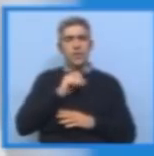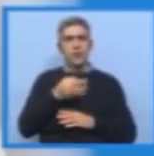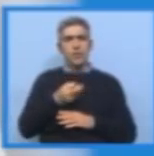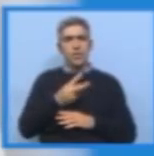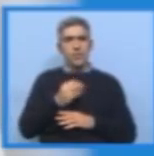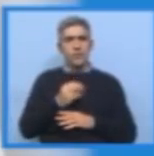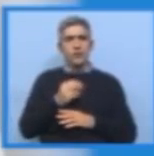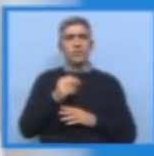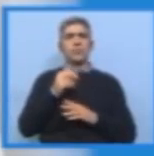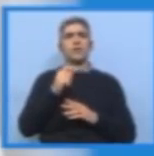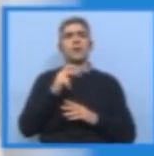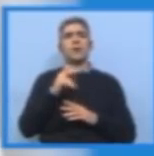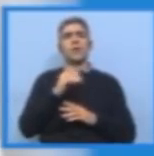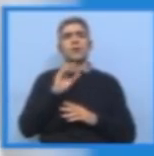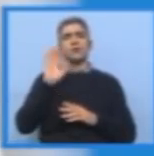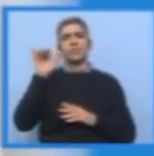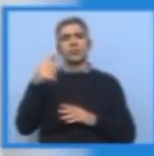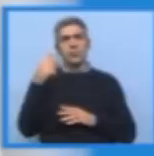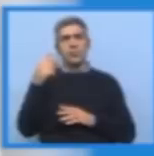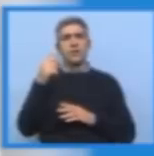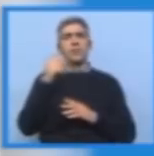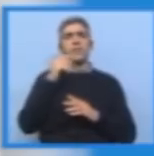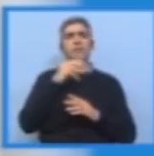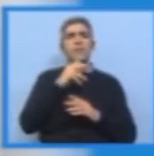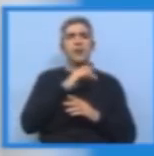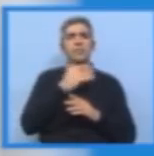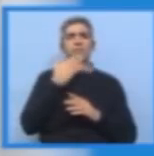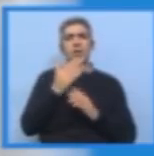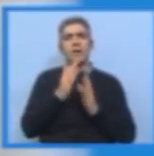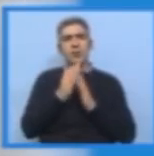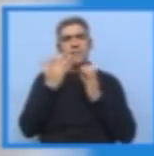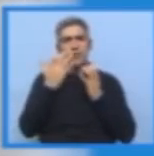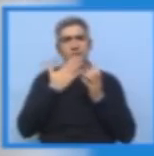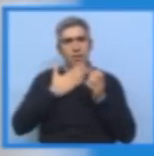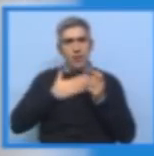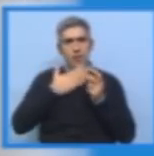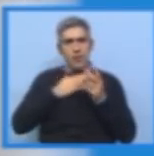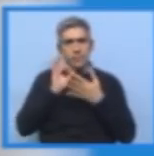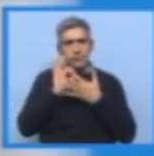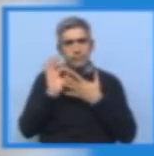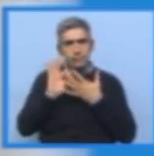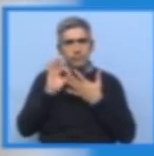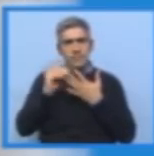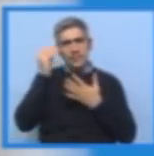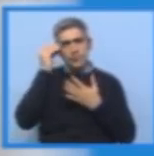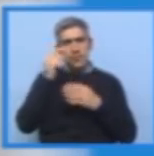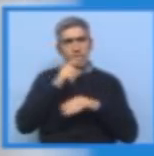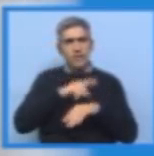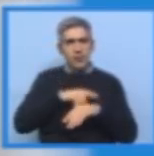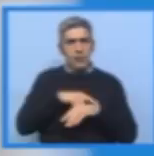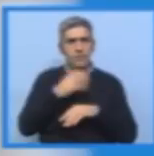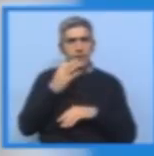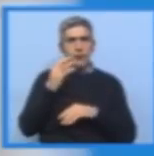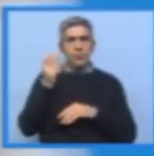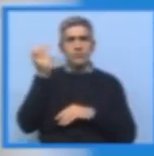Então Herodes mandou chamar secretamente os magos e pediu-lhes informações precisas sobre o tempo em que lhes